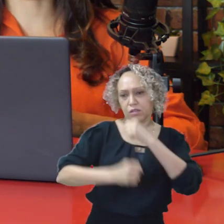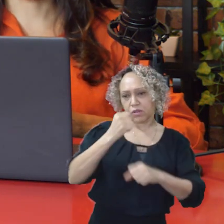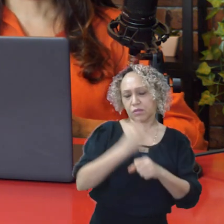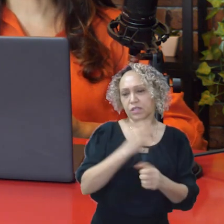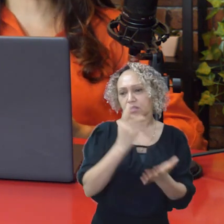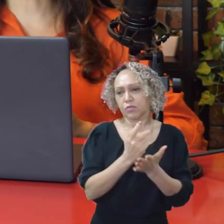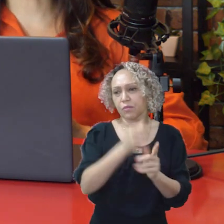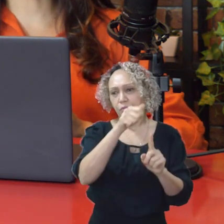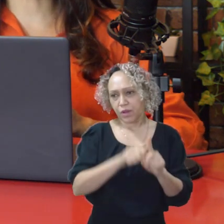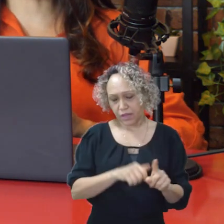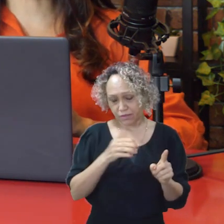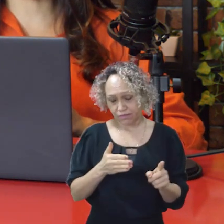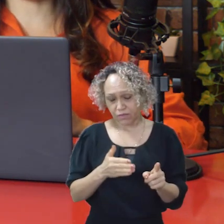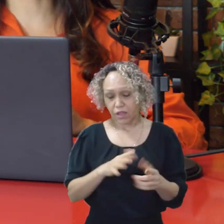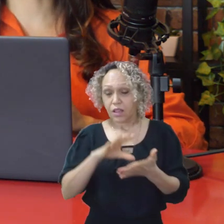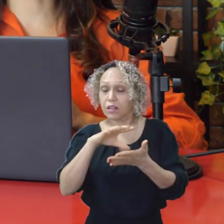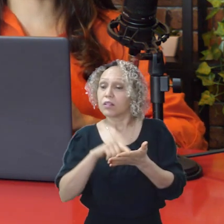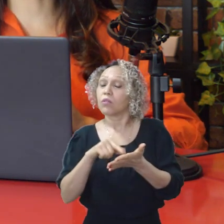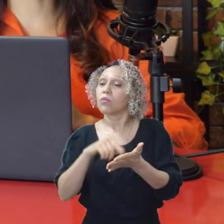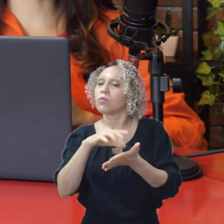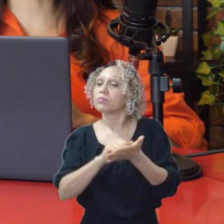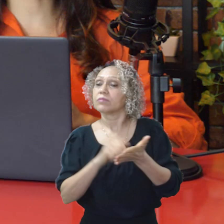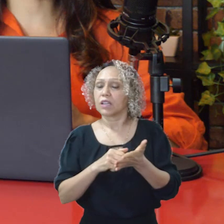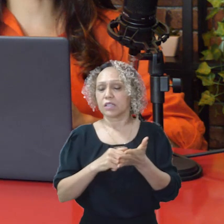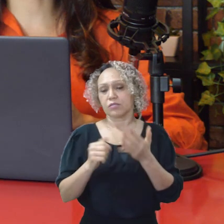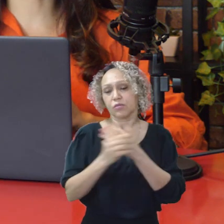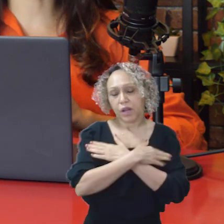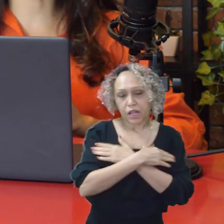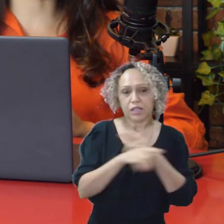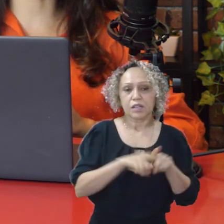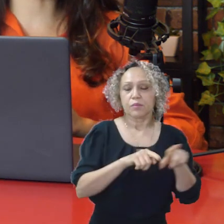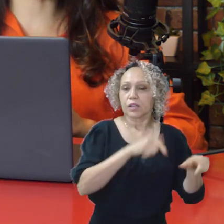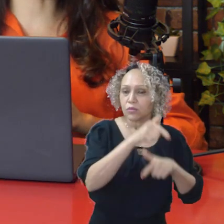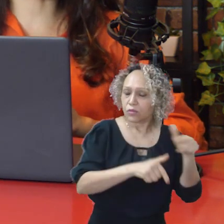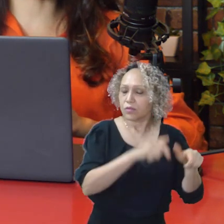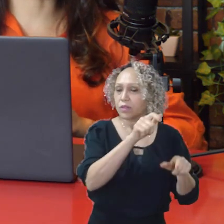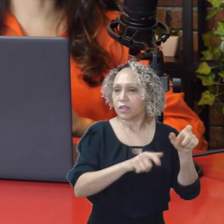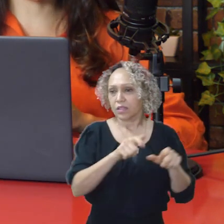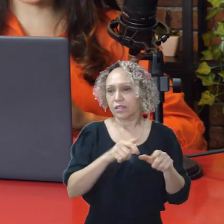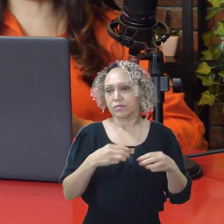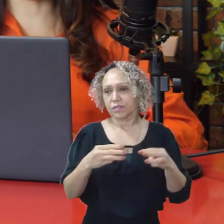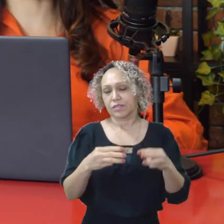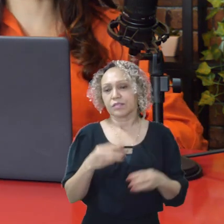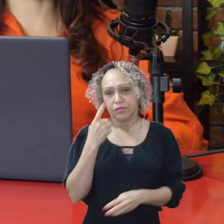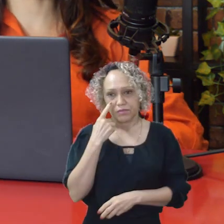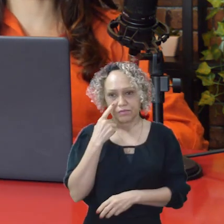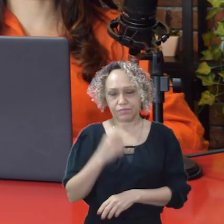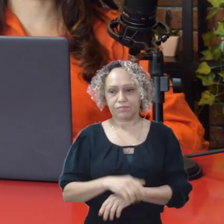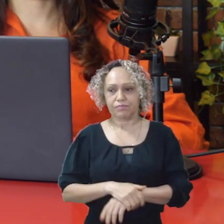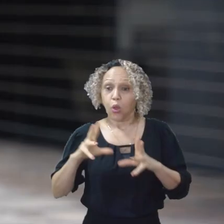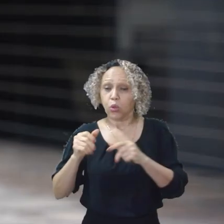passado. Os dados são do Cadastro Geral de Empregados e Desempregados do Ministério do Trabalho e Emprego. Acompanhe a